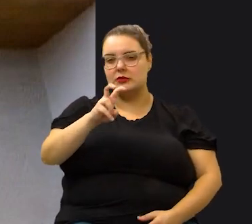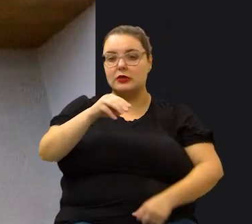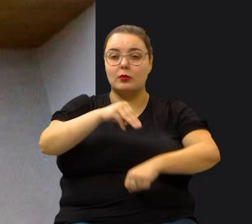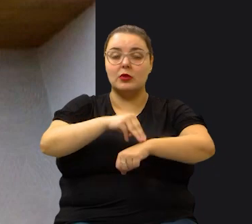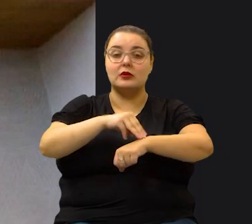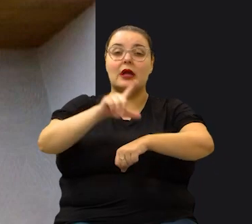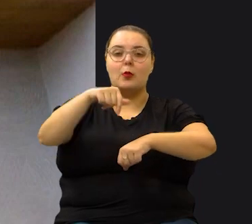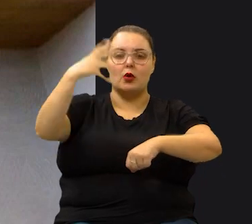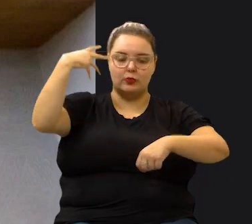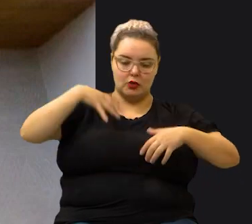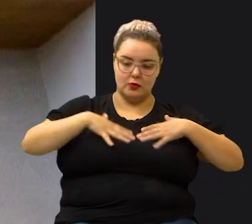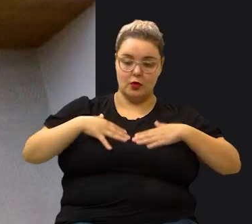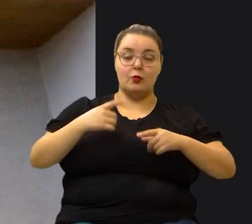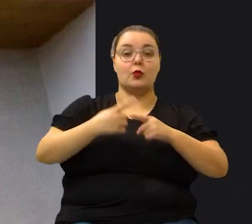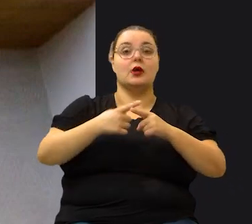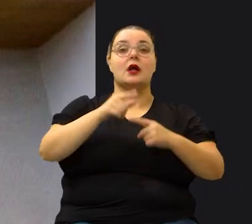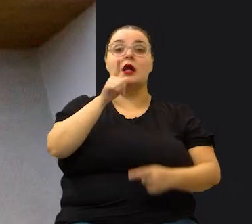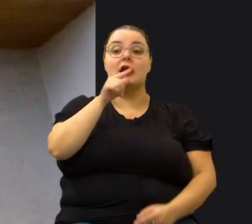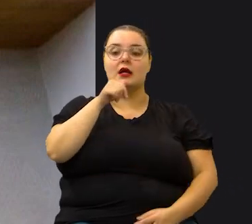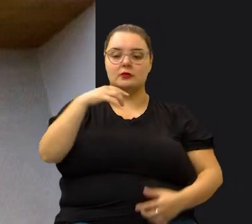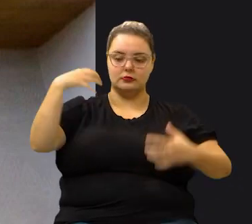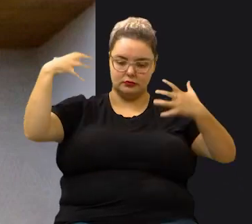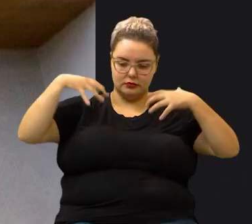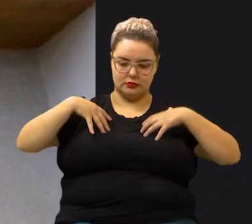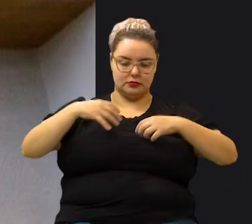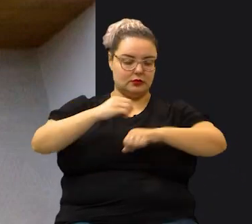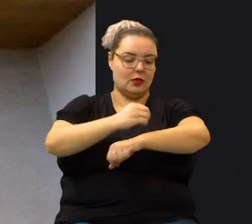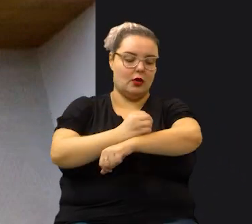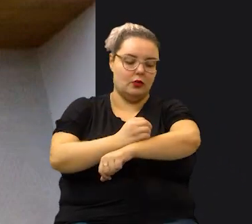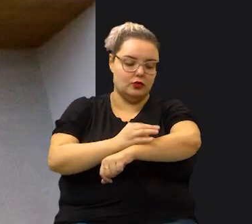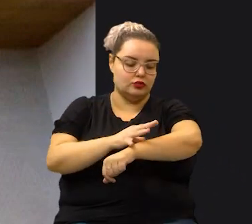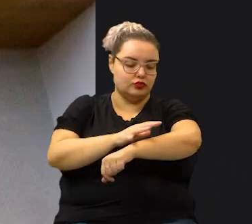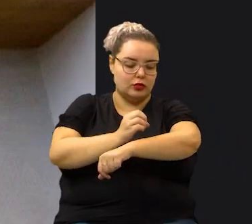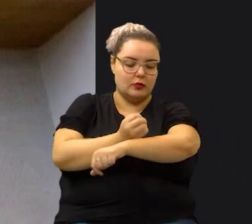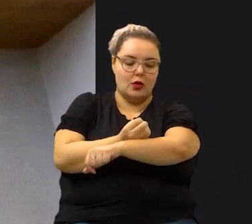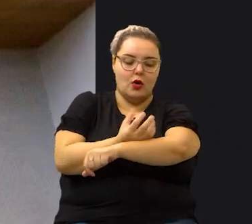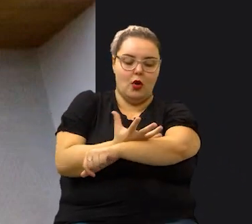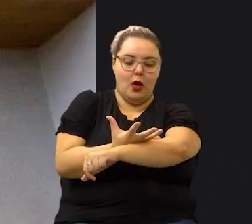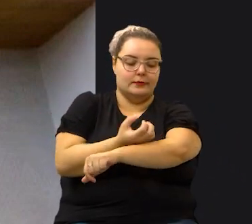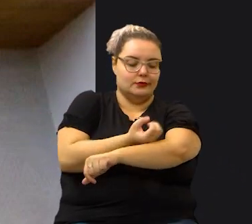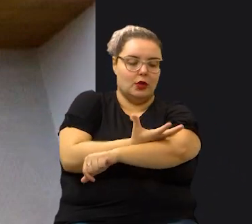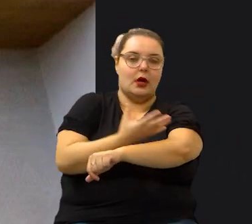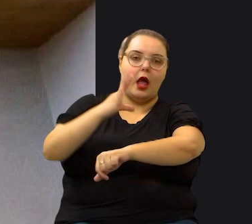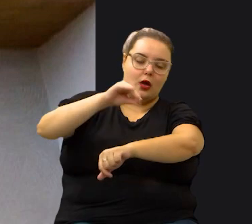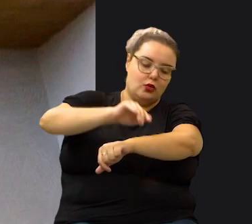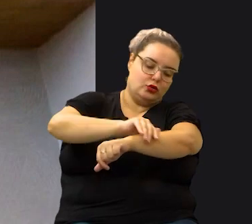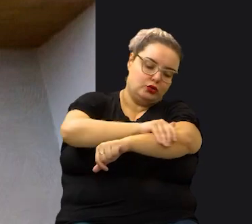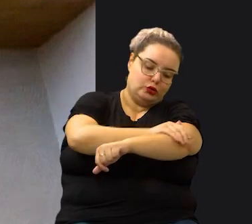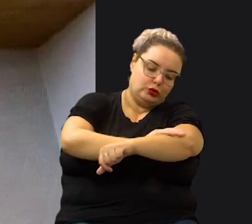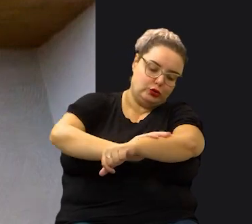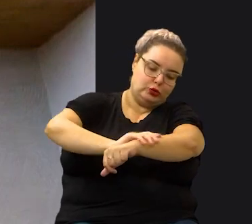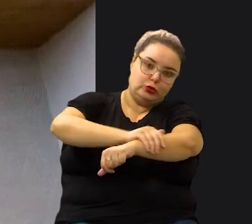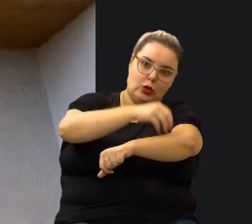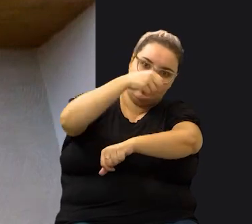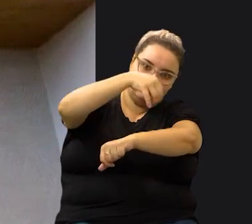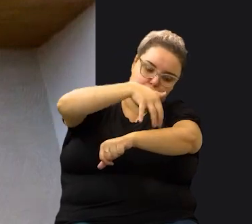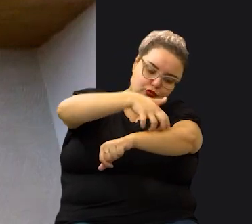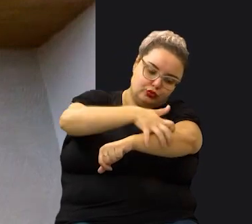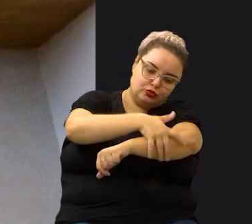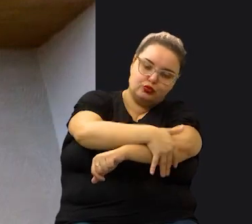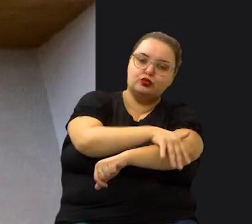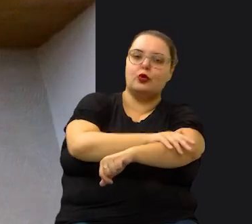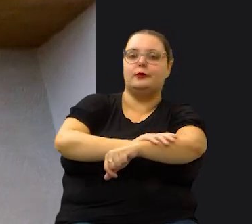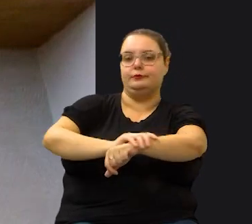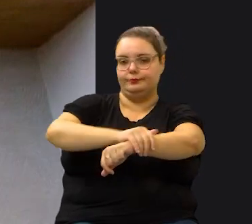do banho, porque a água, ela faz muitas vezes que os espaços entre as células eles fiquem mais abertos, mais limpos, e aumenta a penetração